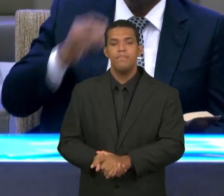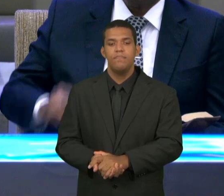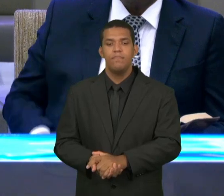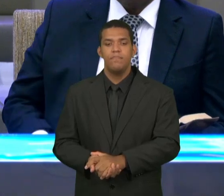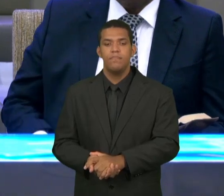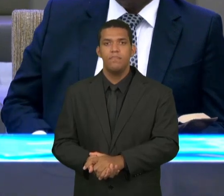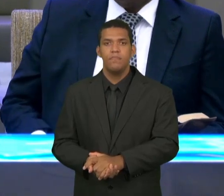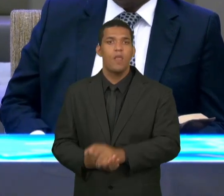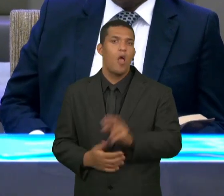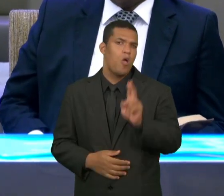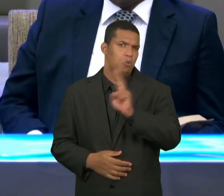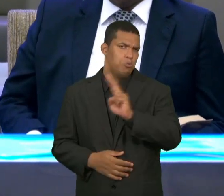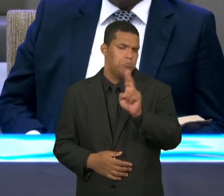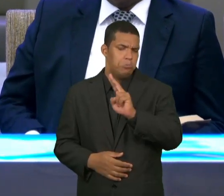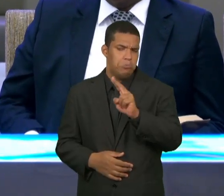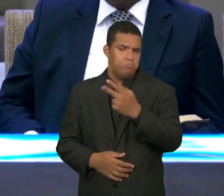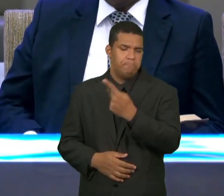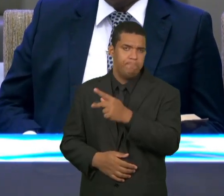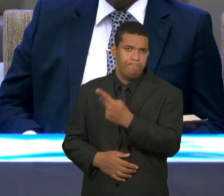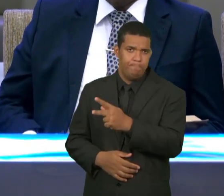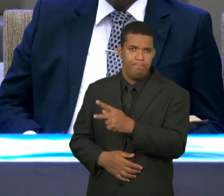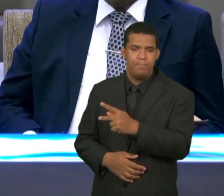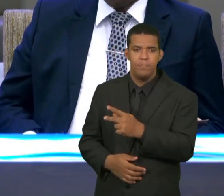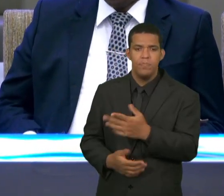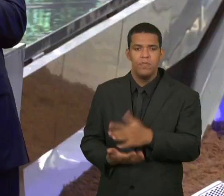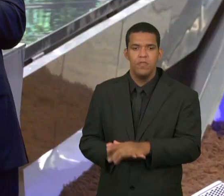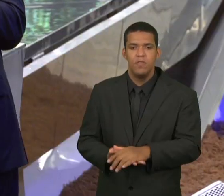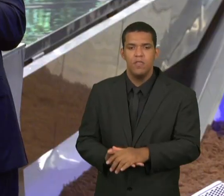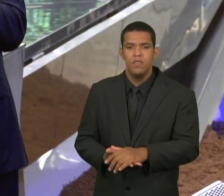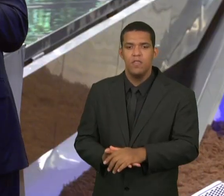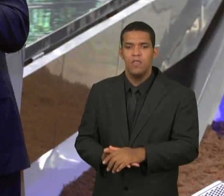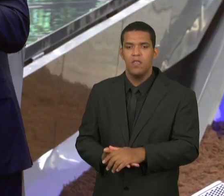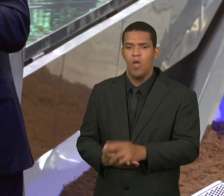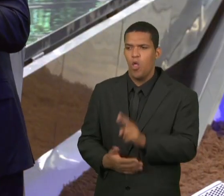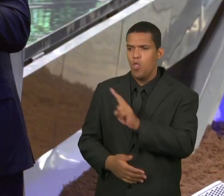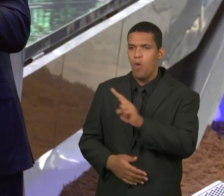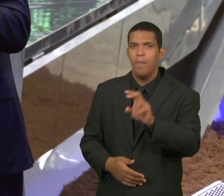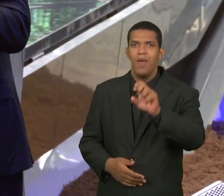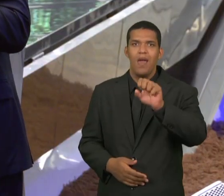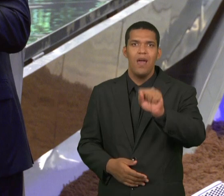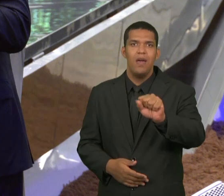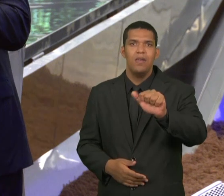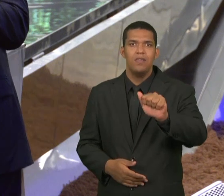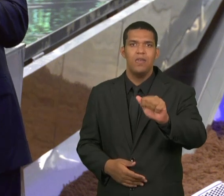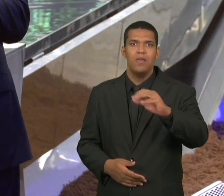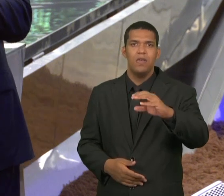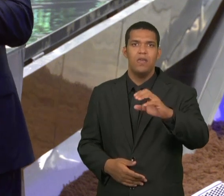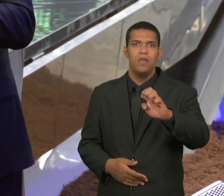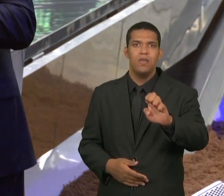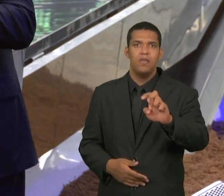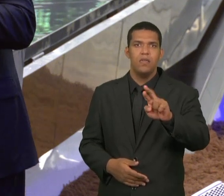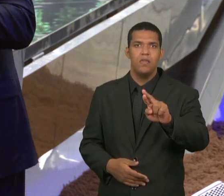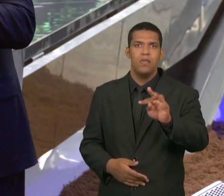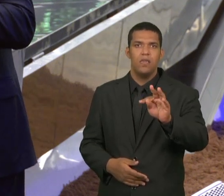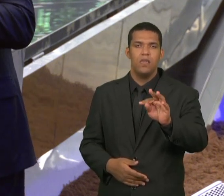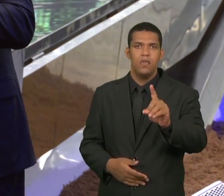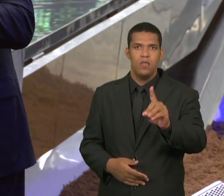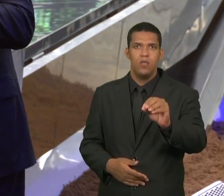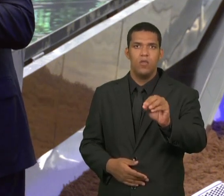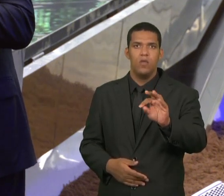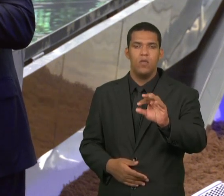os pais colocaram o nome de sacerdote nele. Aaron.